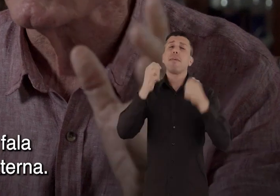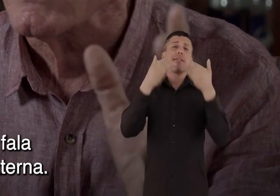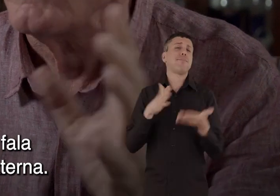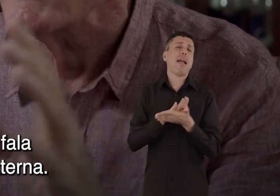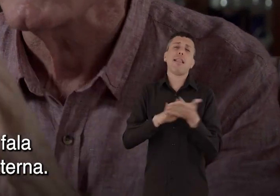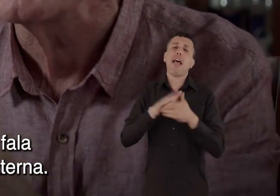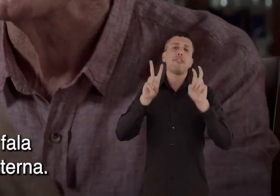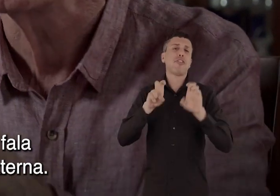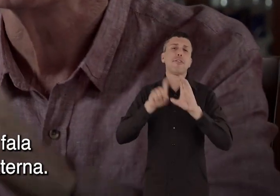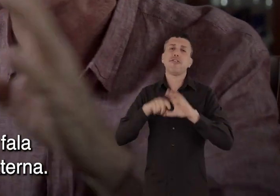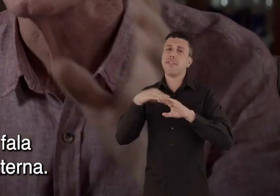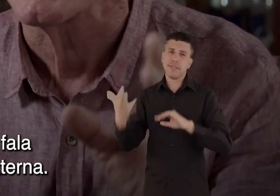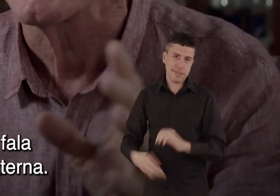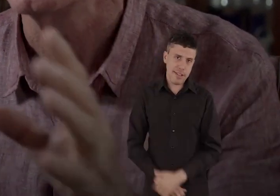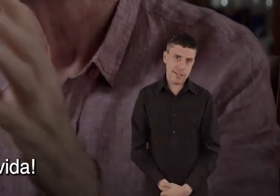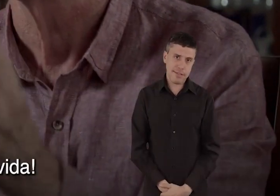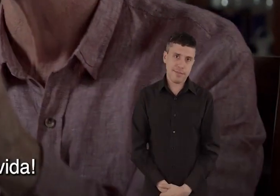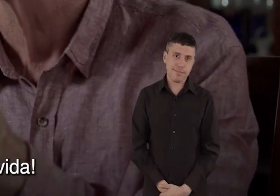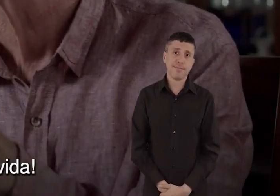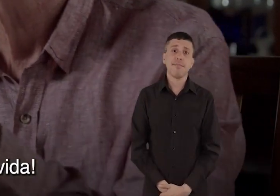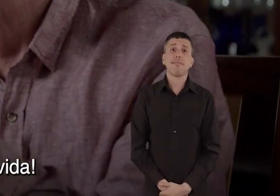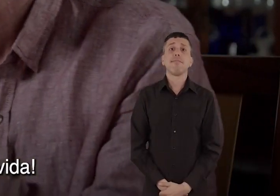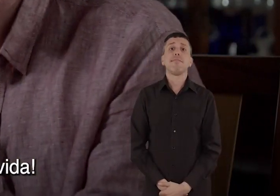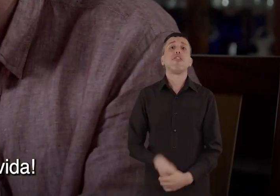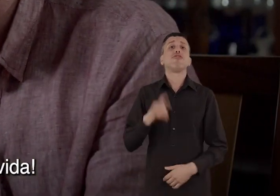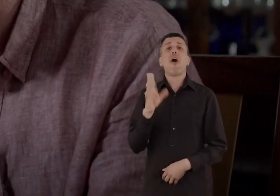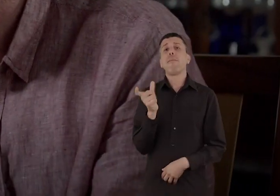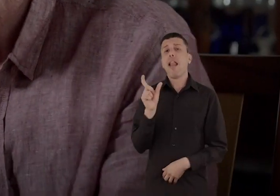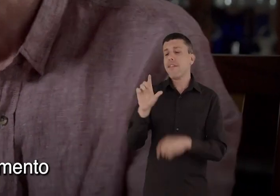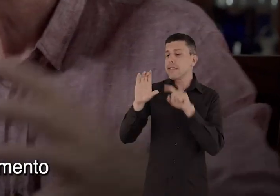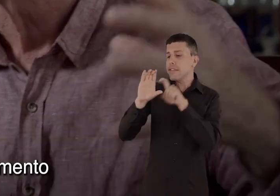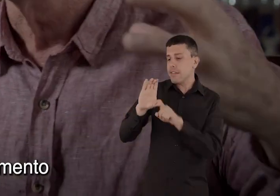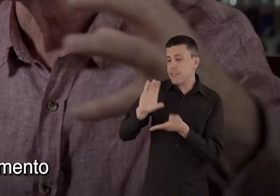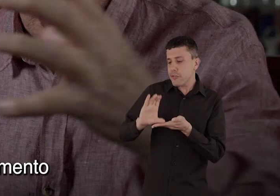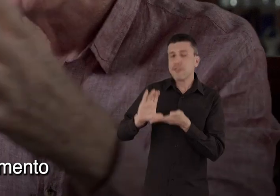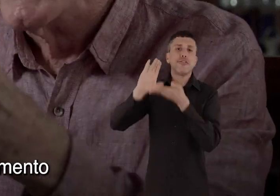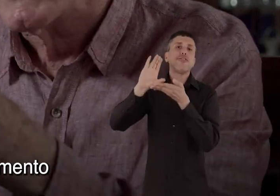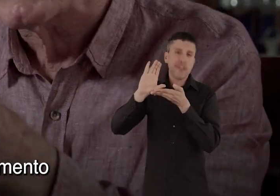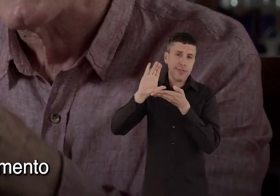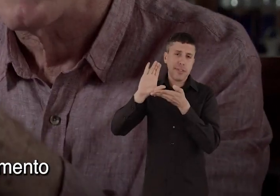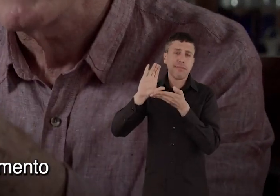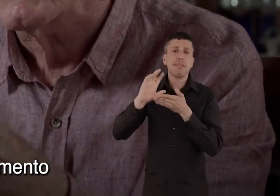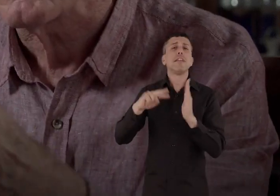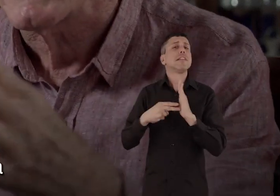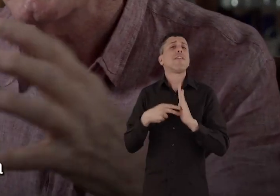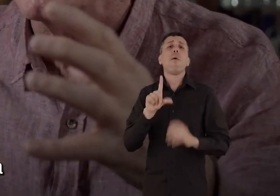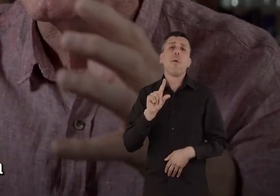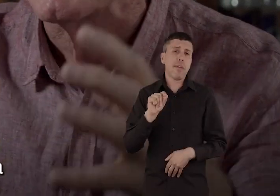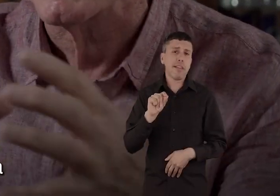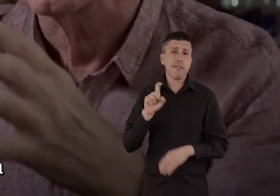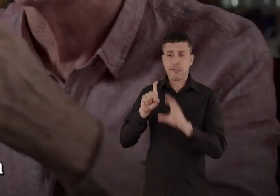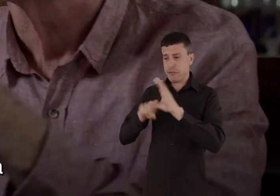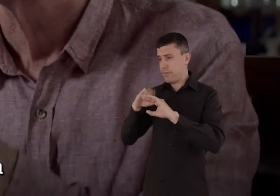dívida externa, não fala em serviço da dívida externa, fala em serviço da dívida. Portanto, unifica o tratamento da